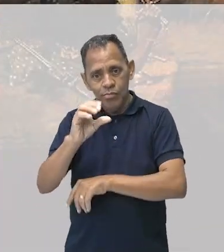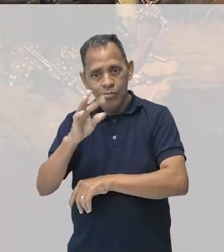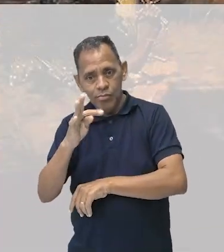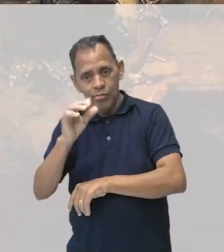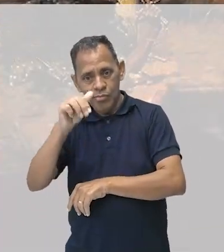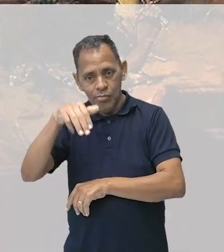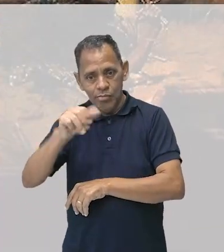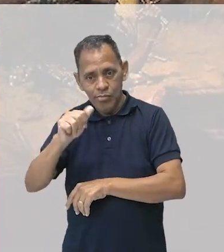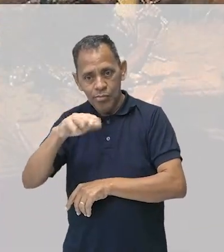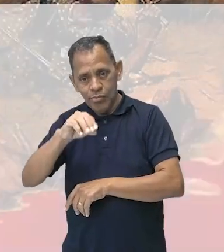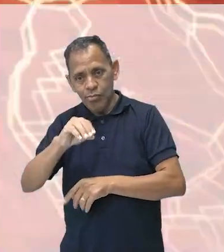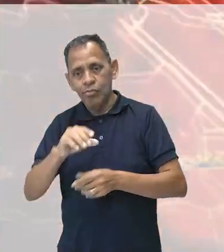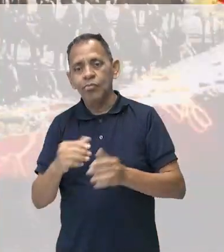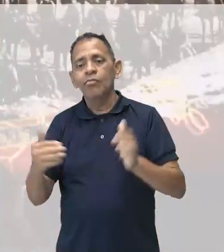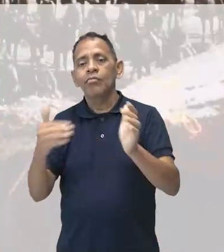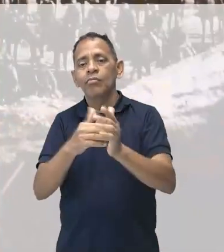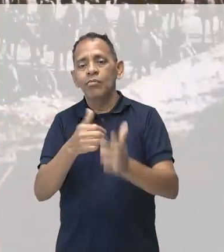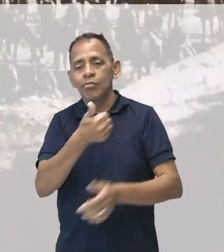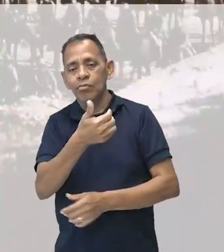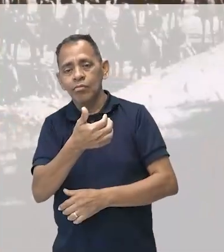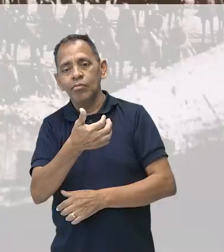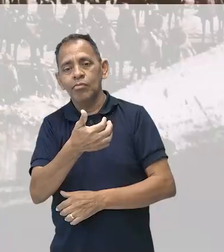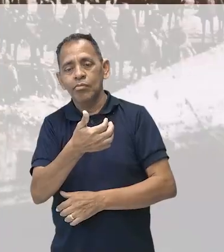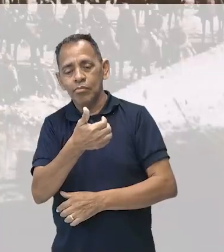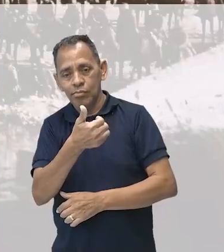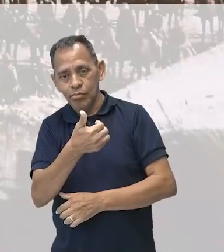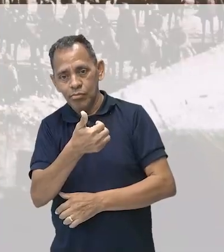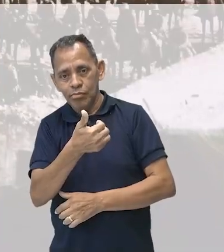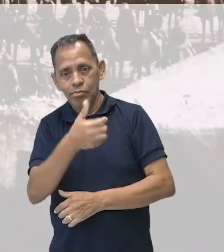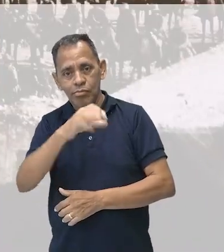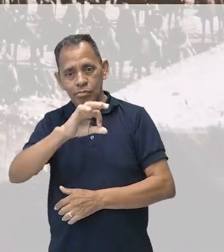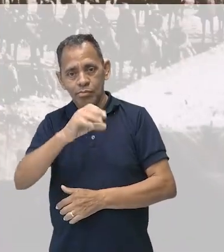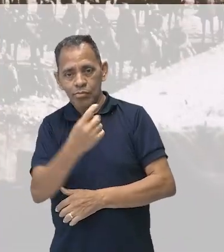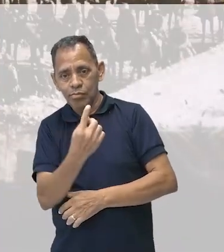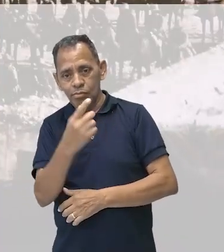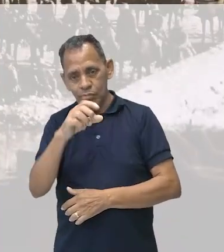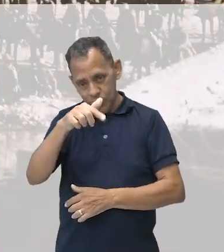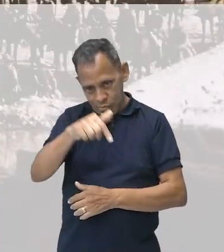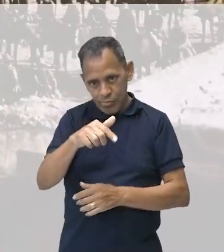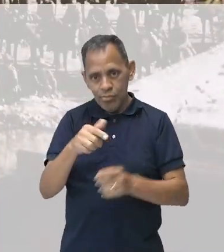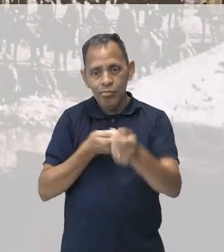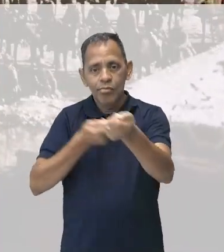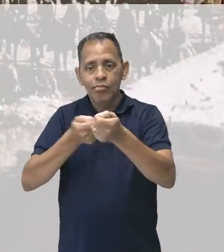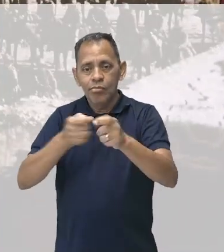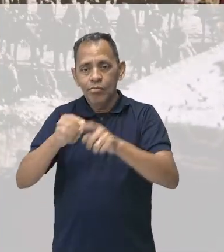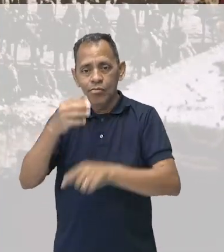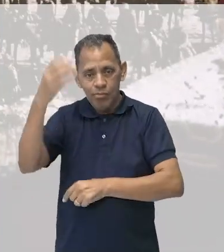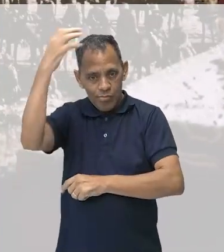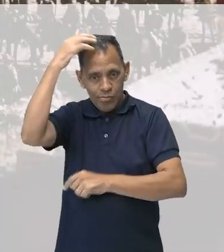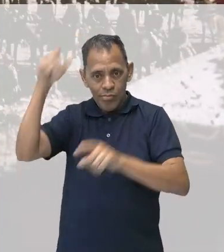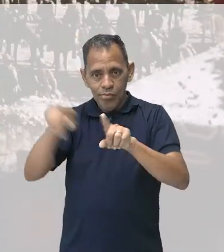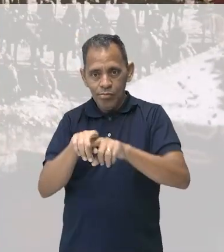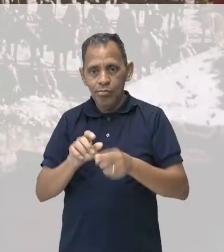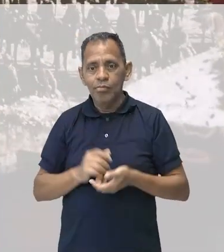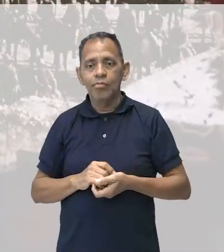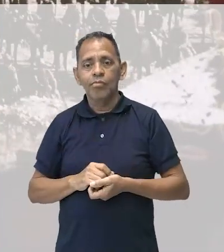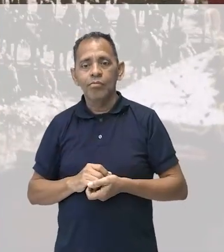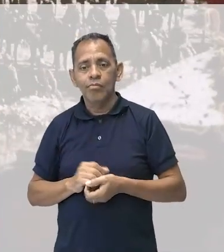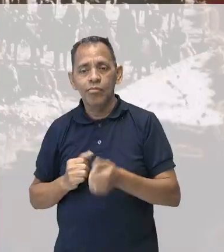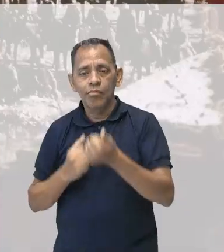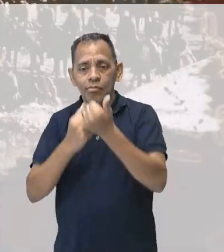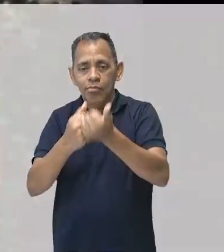até 1917. Quando foi controlada pelo Reino Unido, que apoiaram a formação de um reino